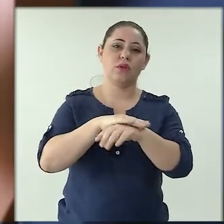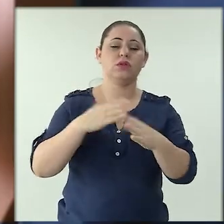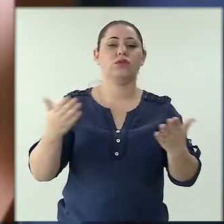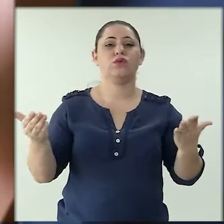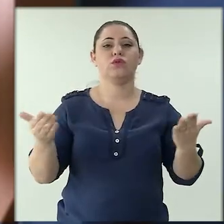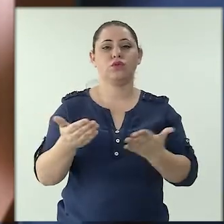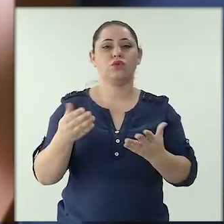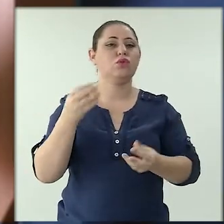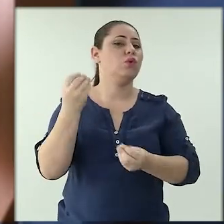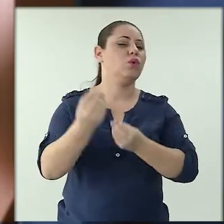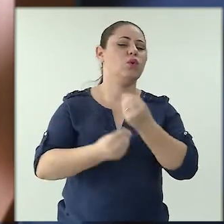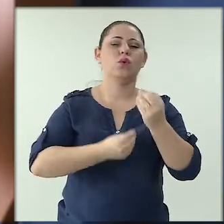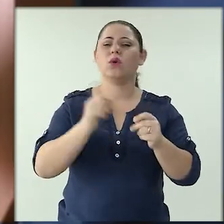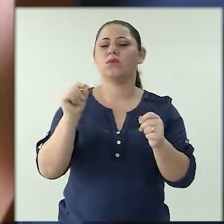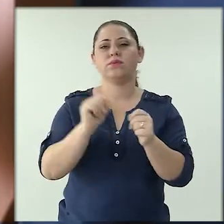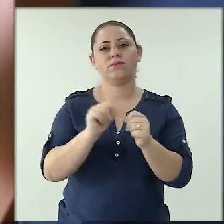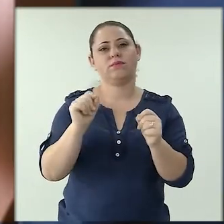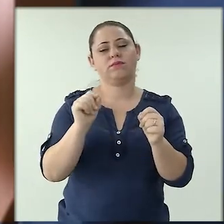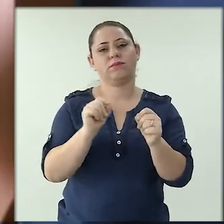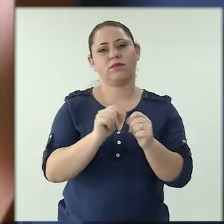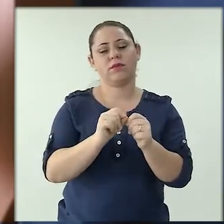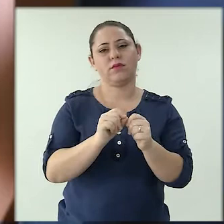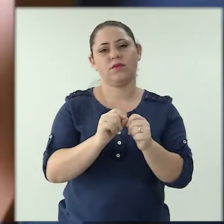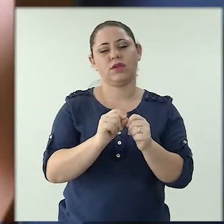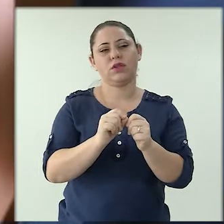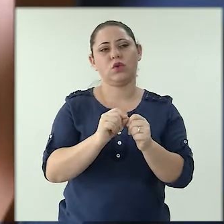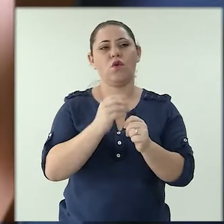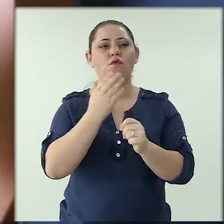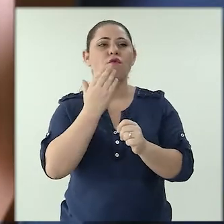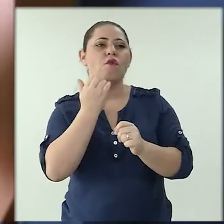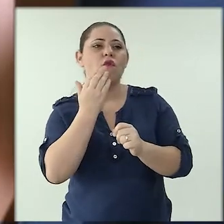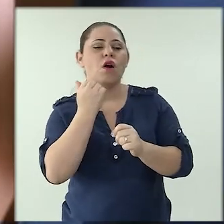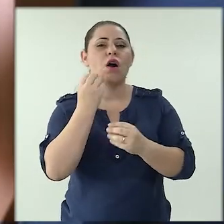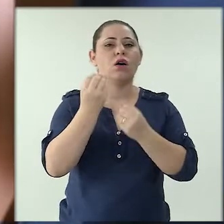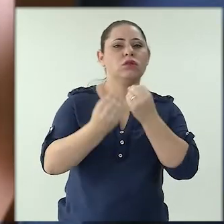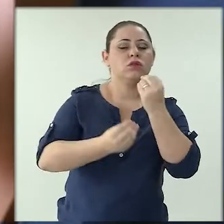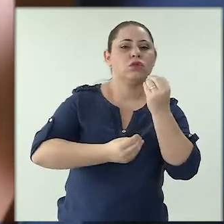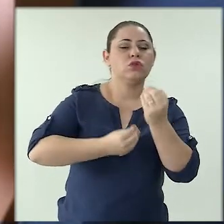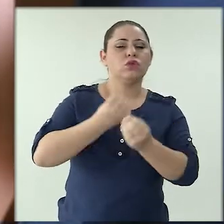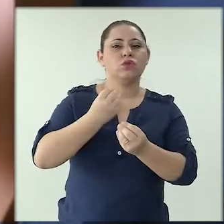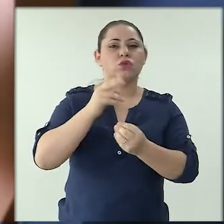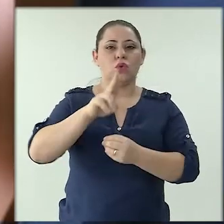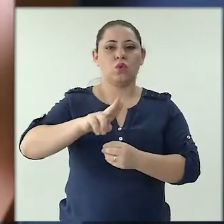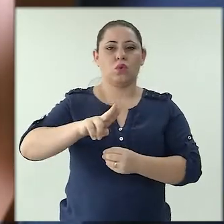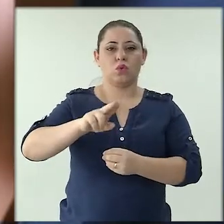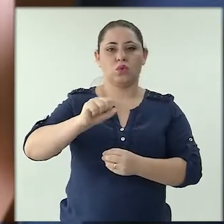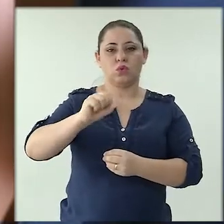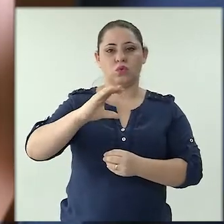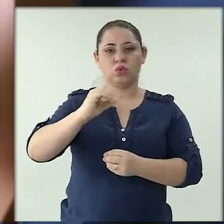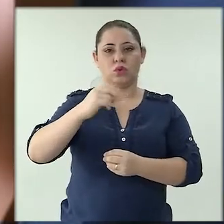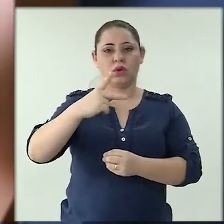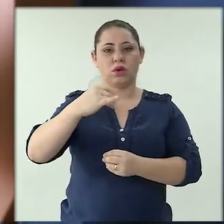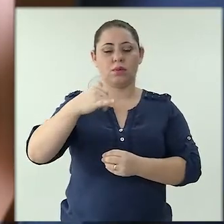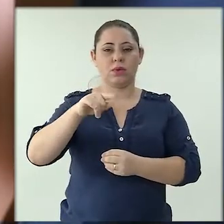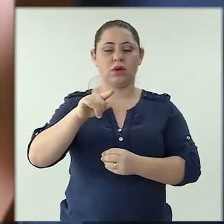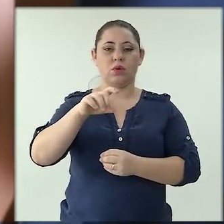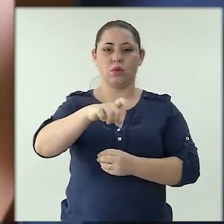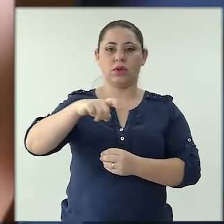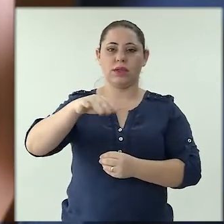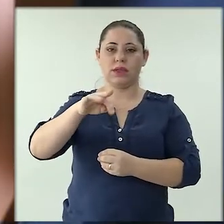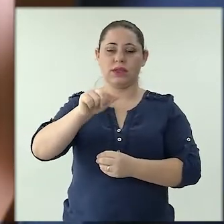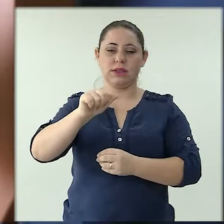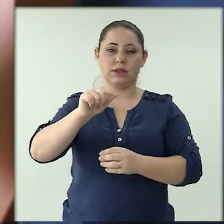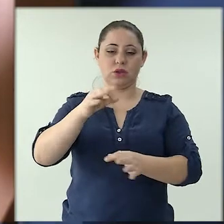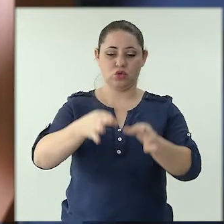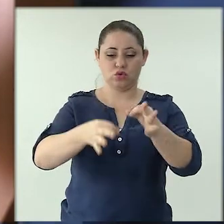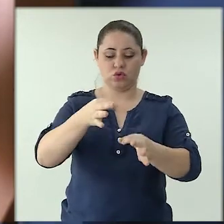conversa de hoje, né? Como que é feito de forma prática esse uso capião extrajudicial, né? A gente tentou resumir